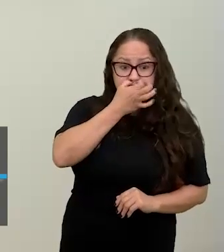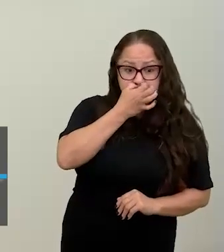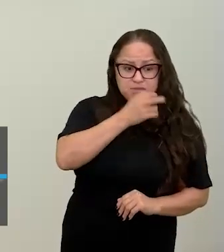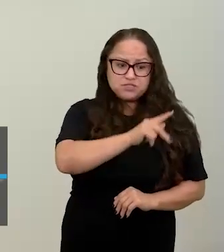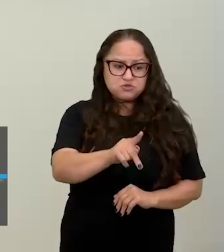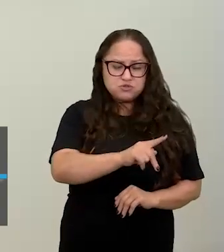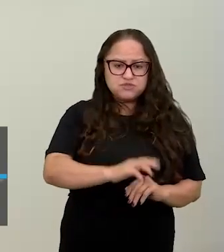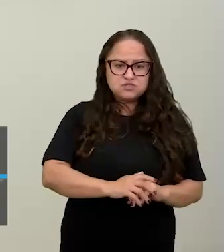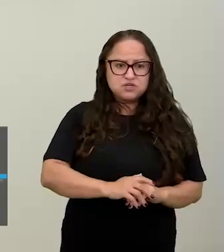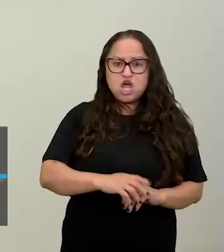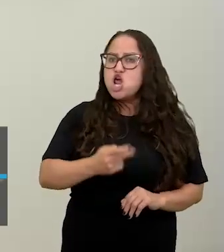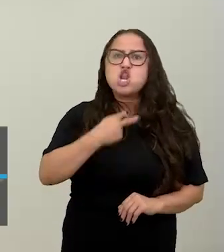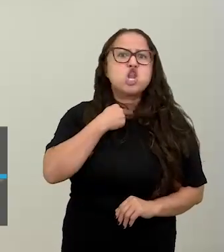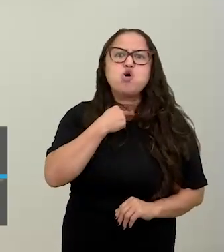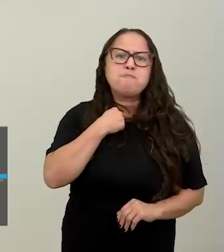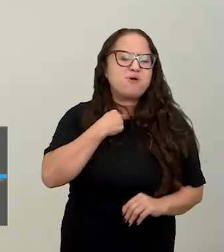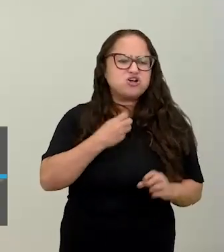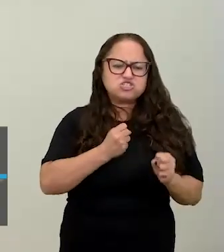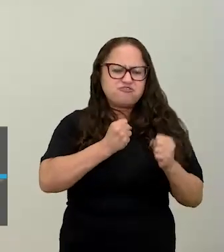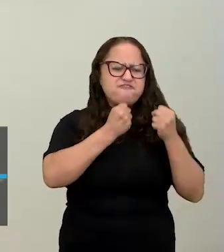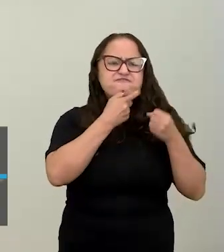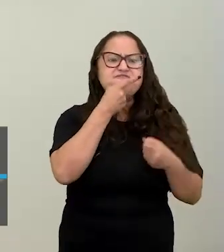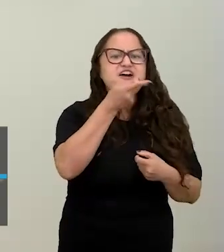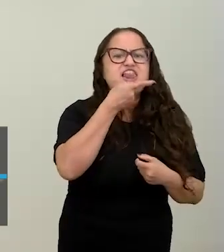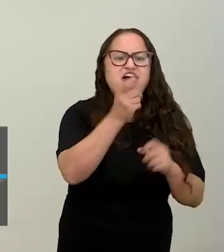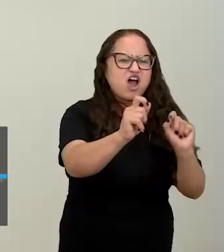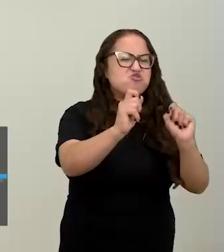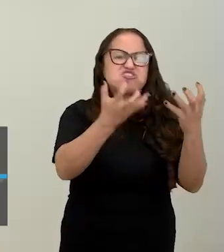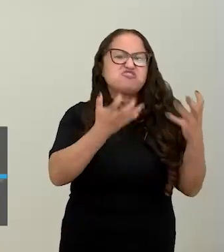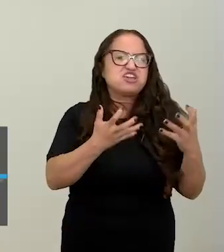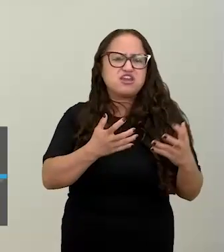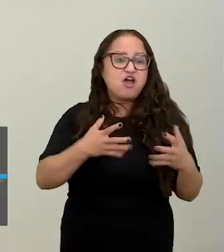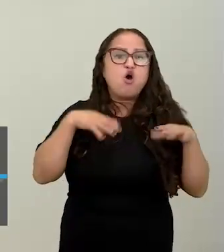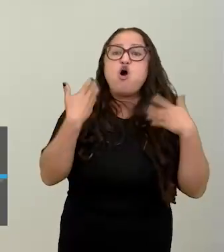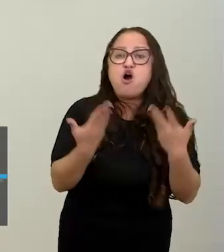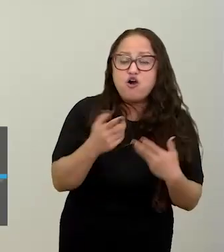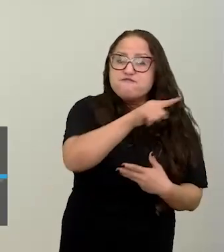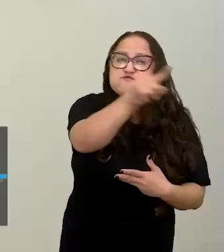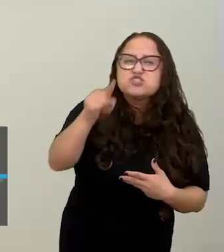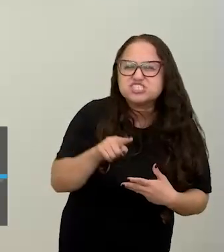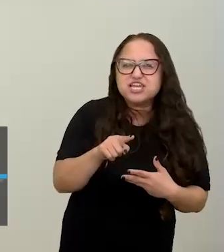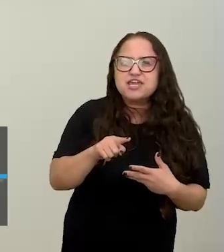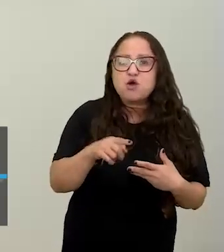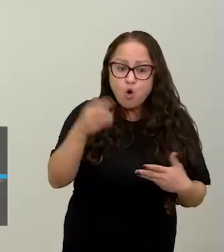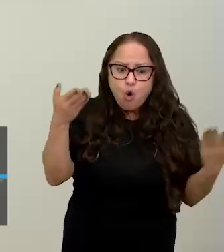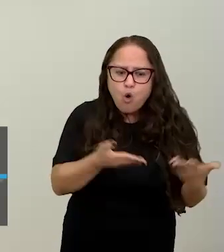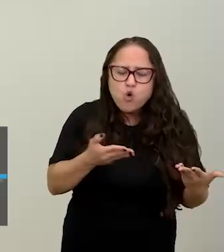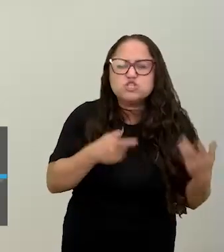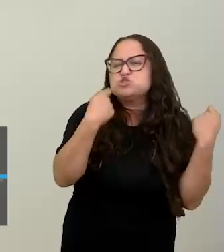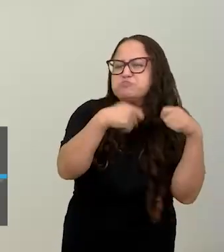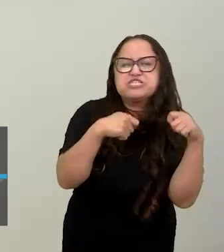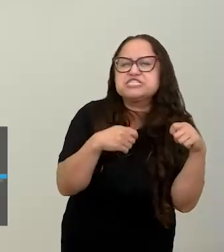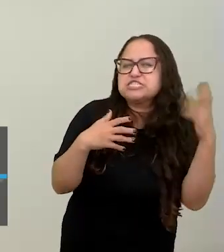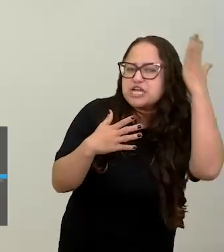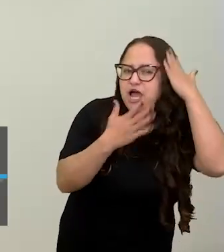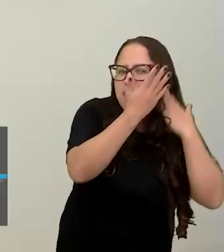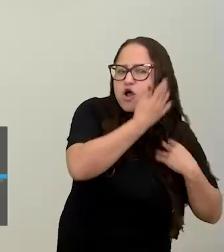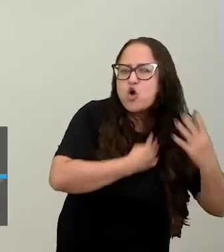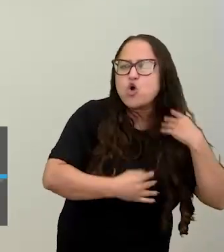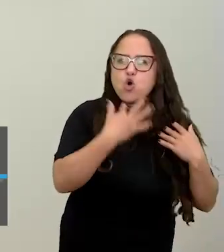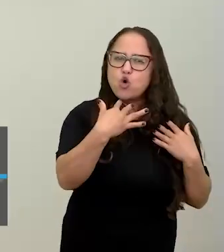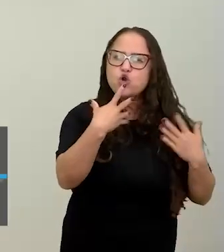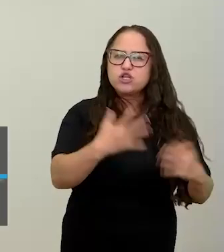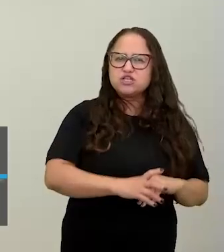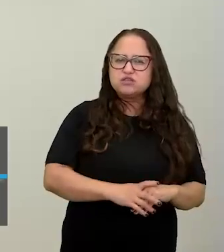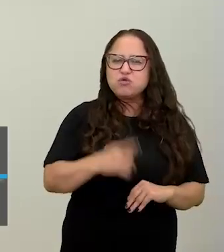maneira que eu quiser, falar, olha, gente, a partir de hoje todo mundo tem que pintar o cabelo de colorido, porque eu gosto, eu acho que é tendência, então é isso, a partir